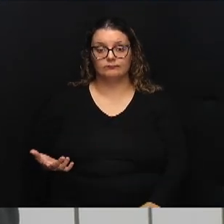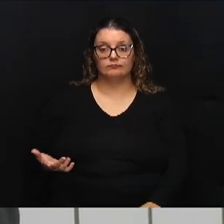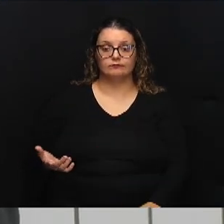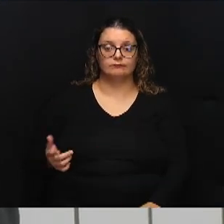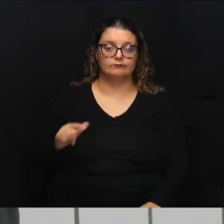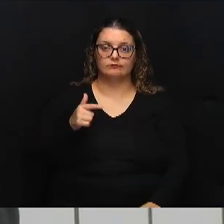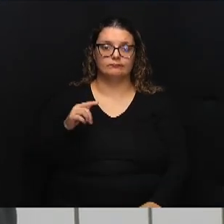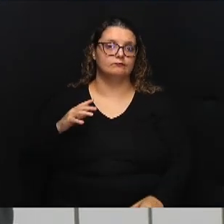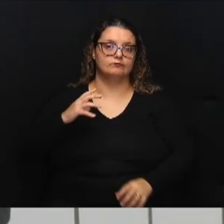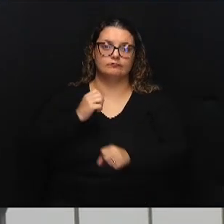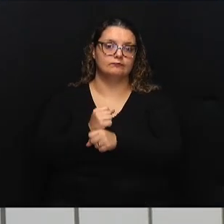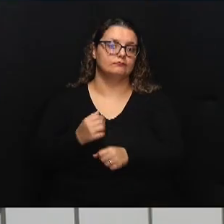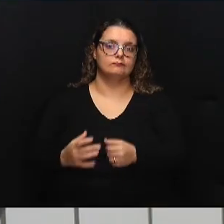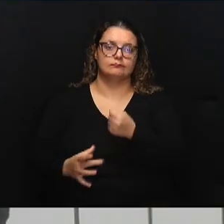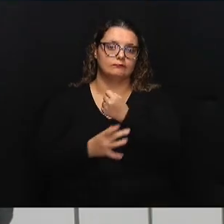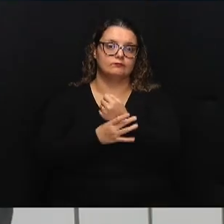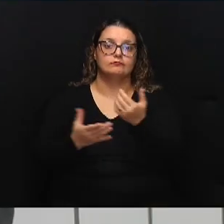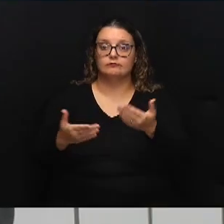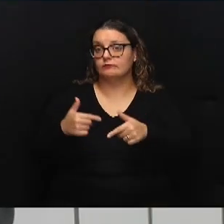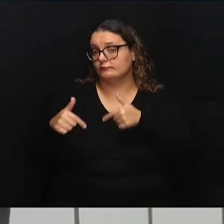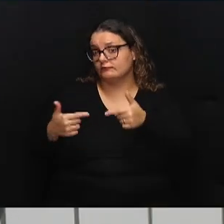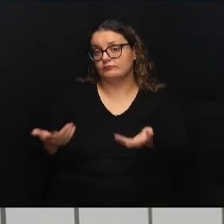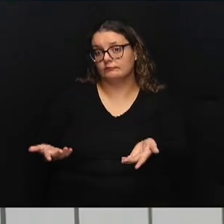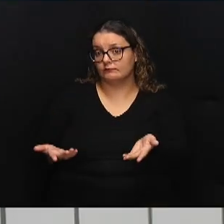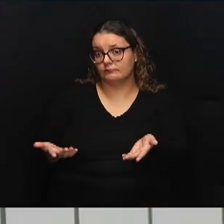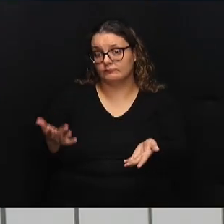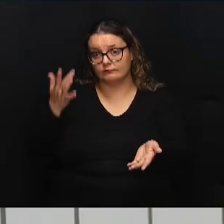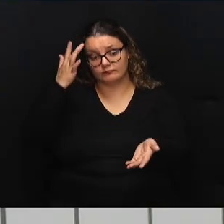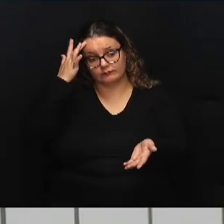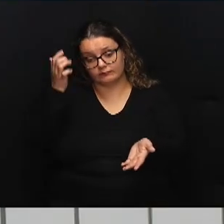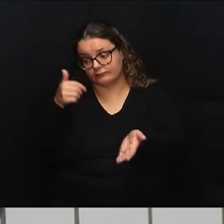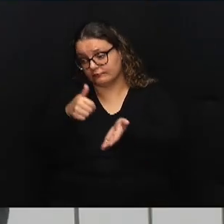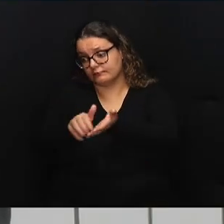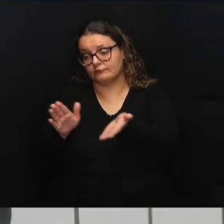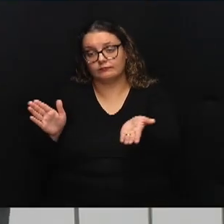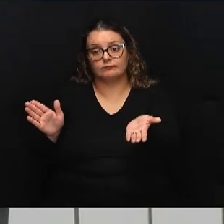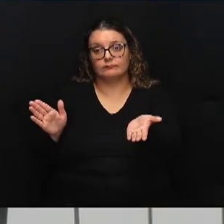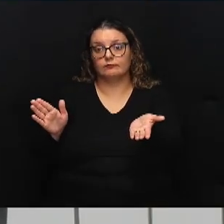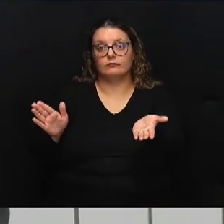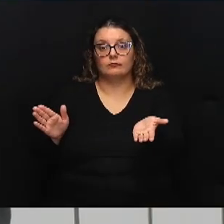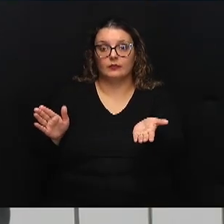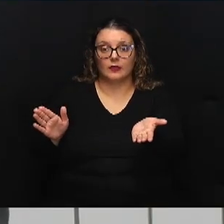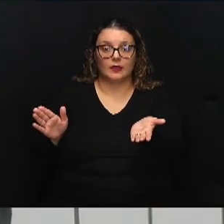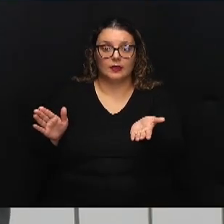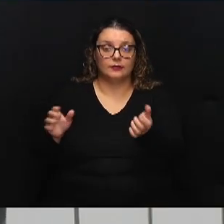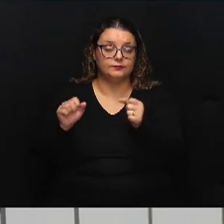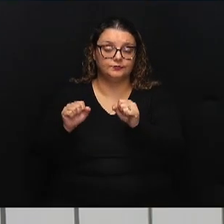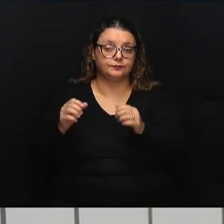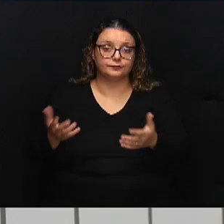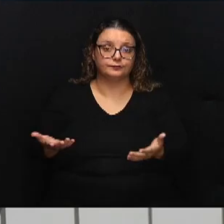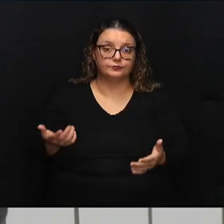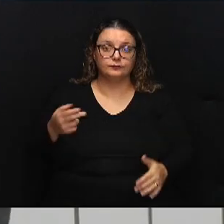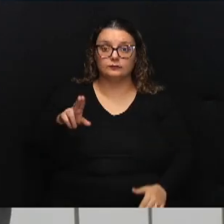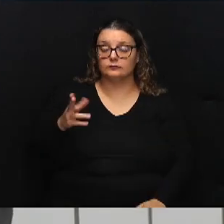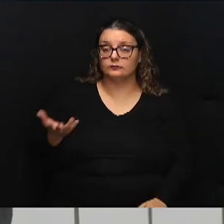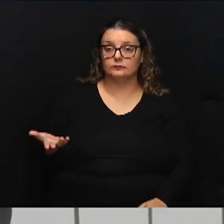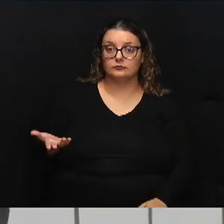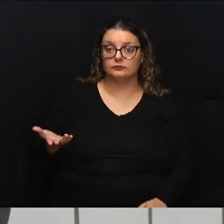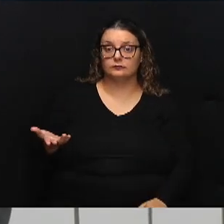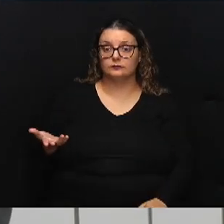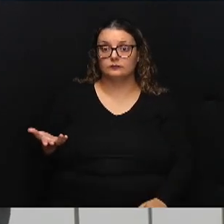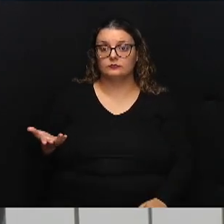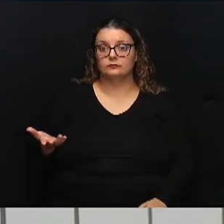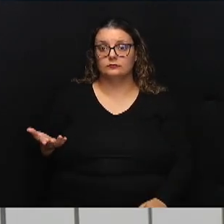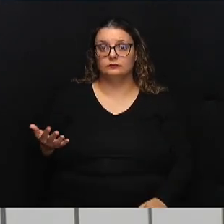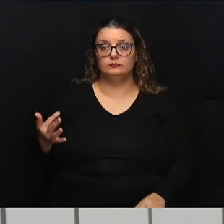total segurança de estar lá. Hoje você está trabalhando e amanhã você pode ser desligado ou você não